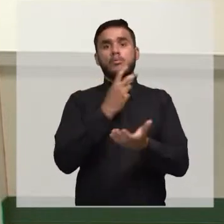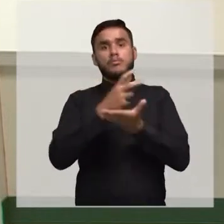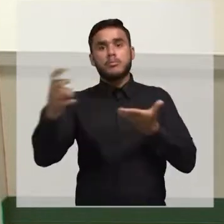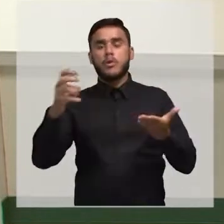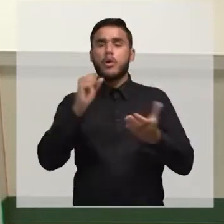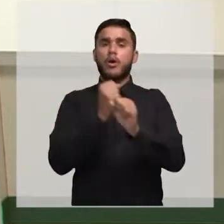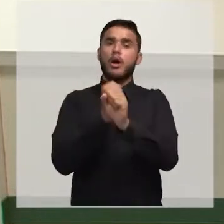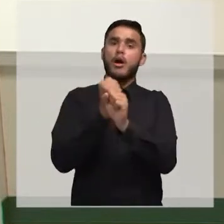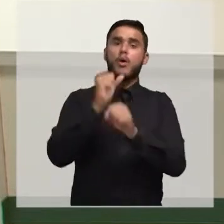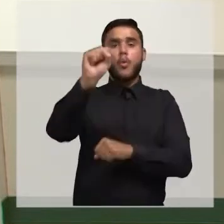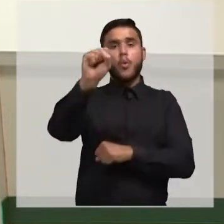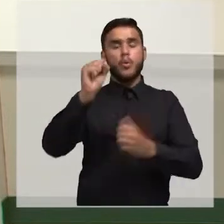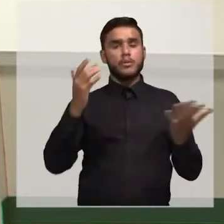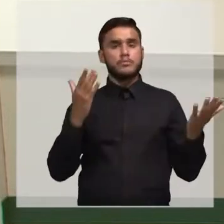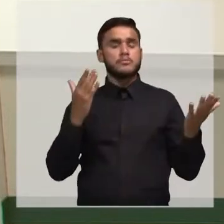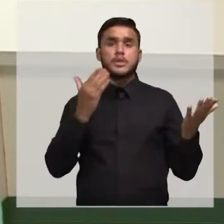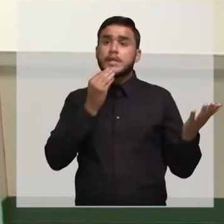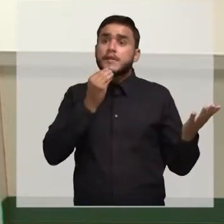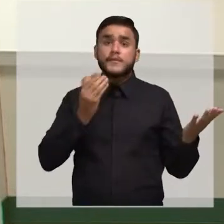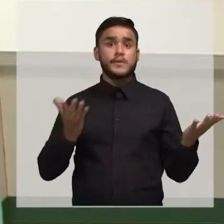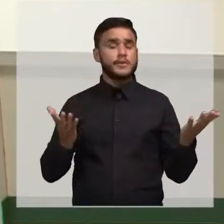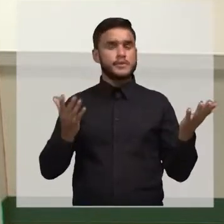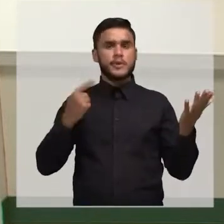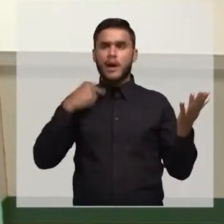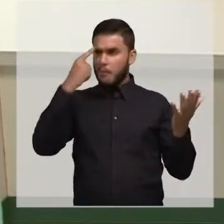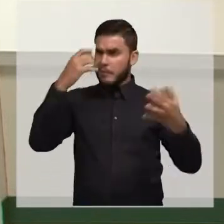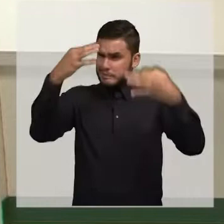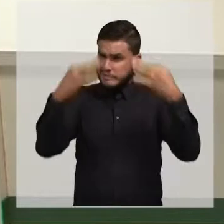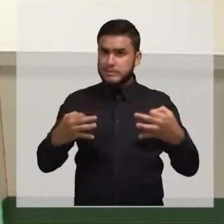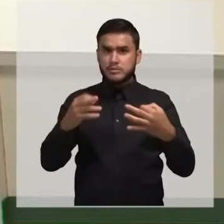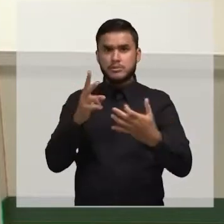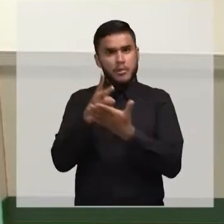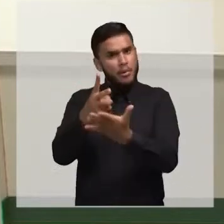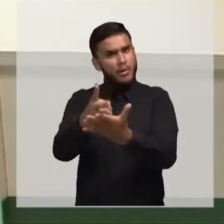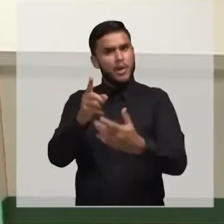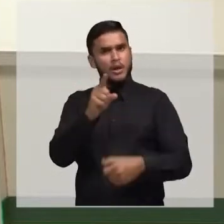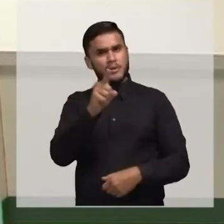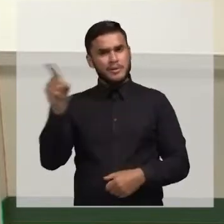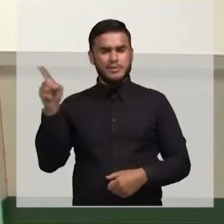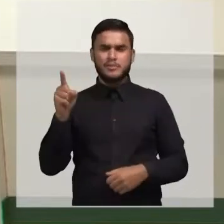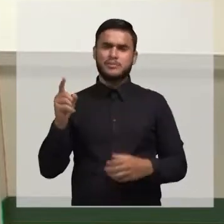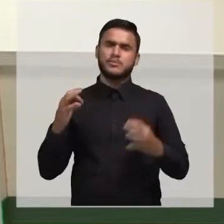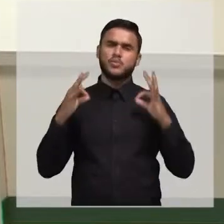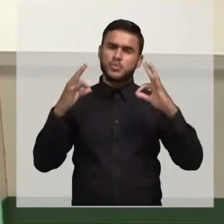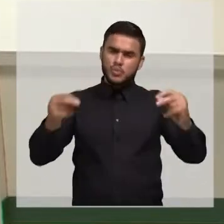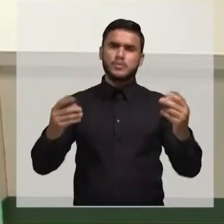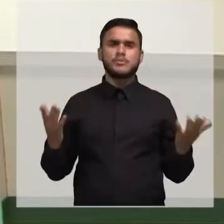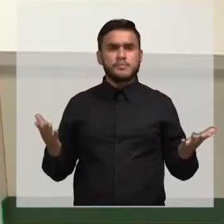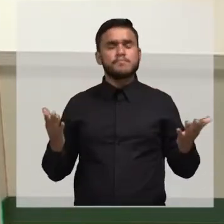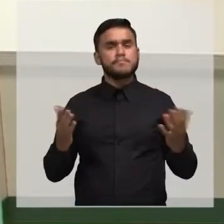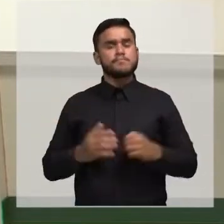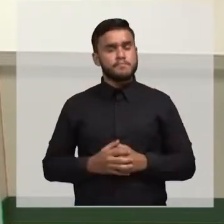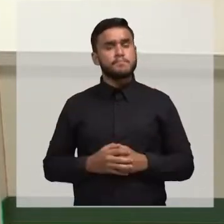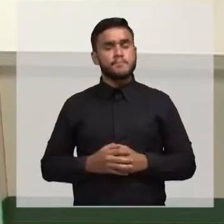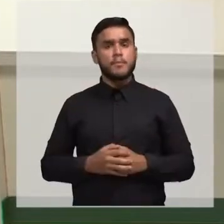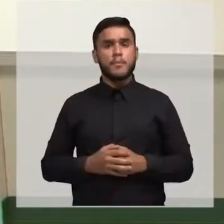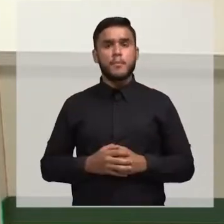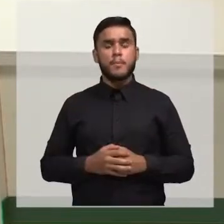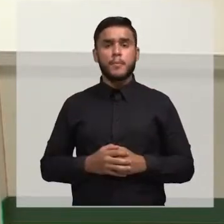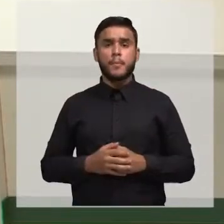entendeu? Alguma coisa desse tipo. O que não pode é você ter a certeza que você pode fazer, pintar. Criação de uma casta. Pois